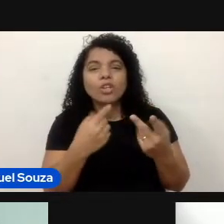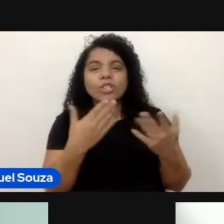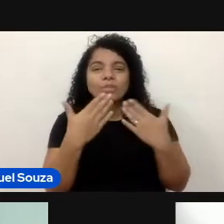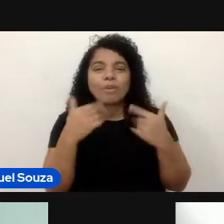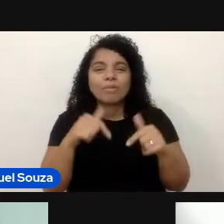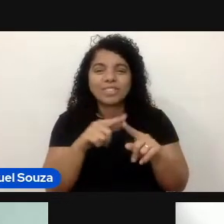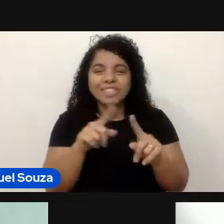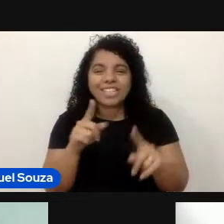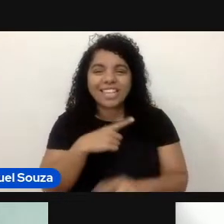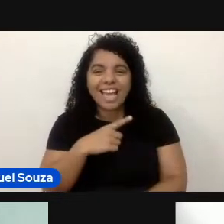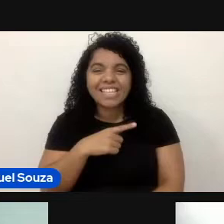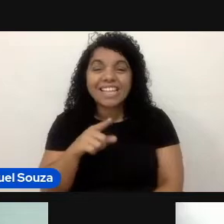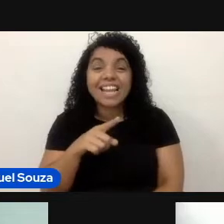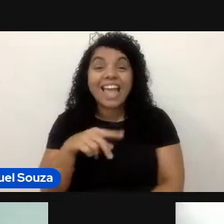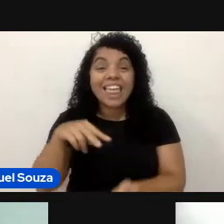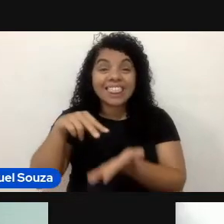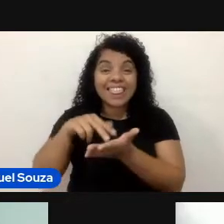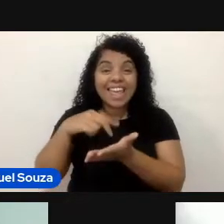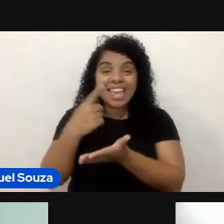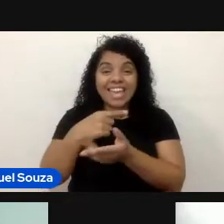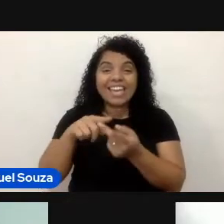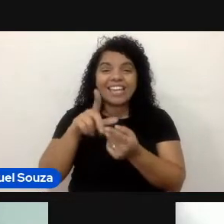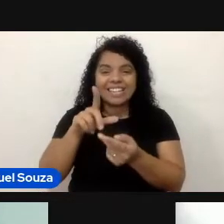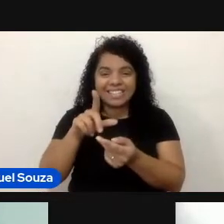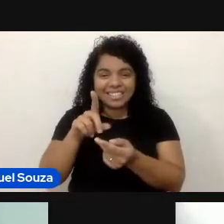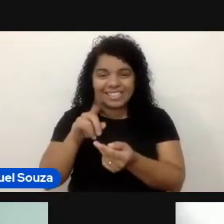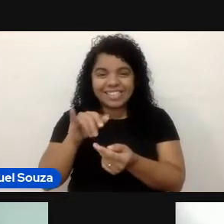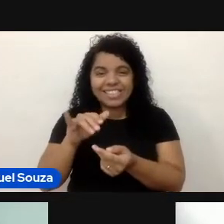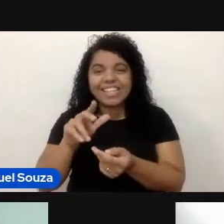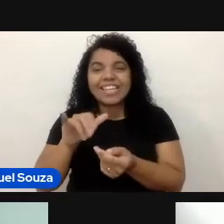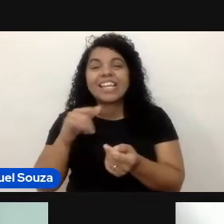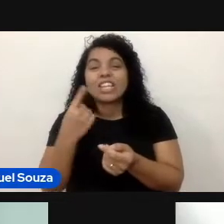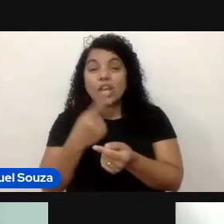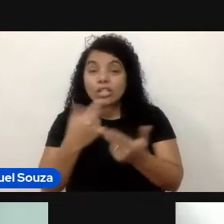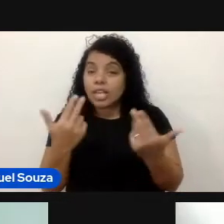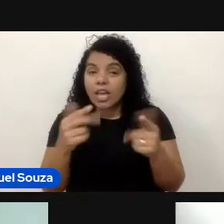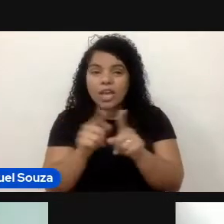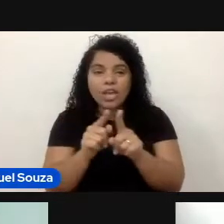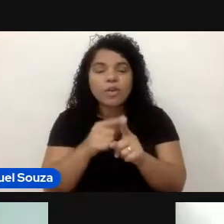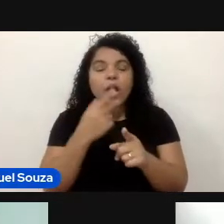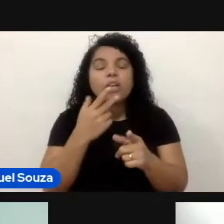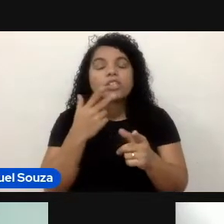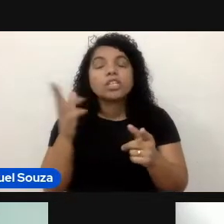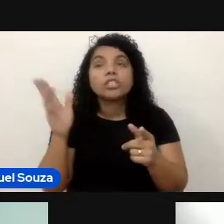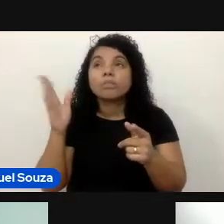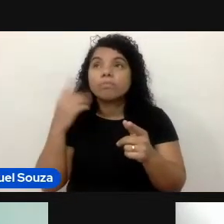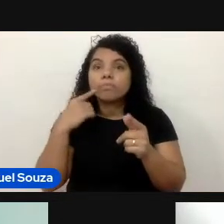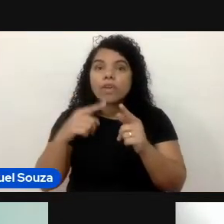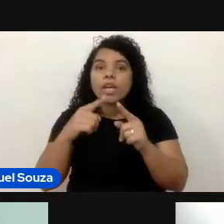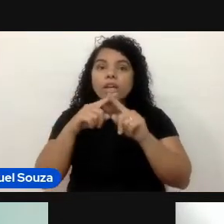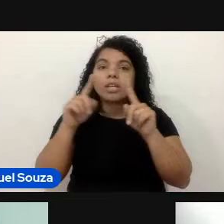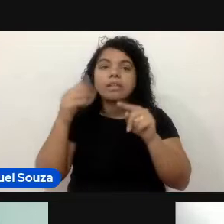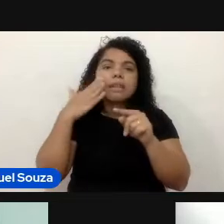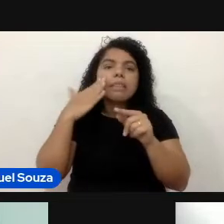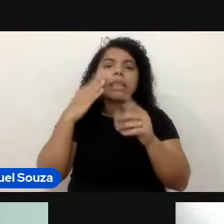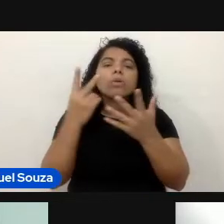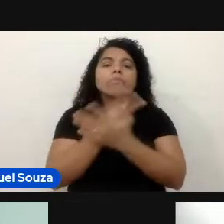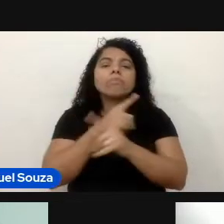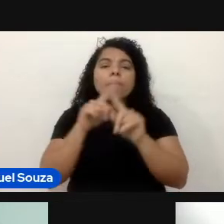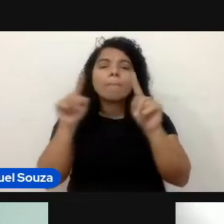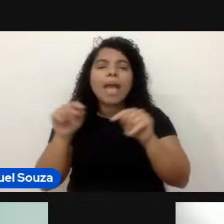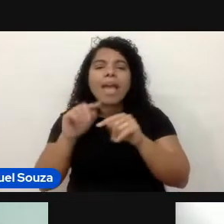nossas dailies são assim, a gente traz essas coisas também do mercado, a gente tenta entender o que está rolando no mercado e também passar para os